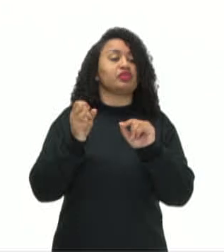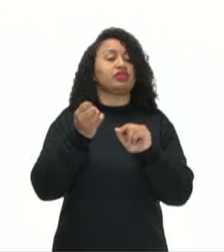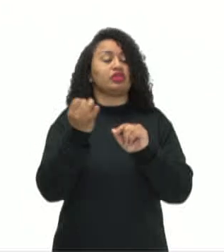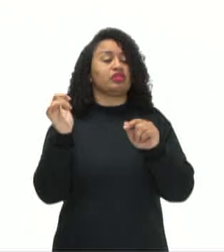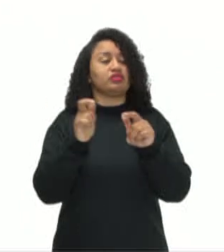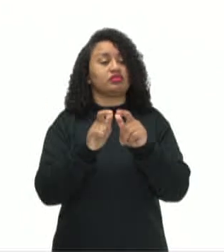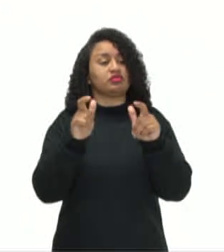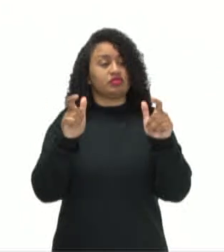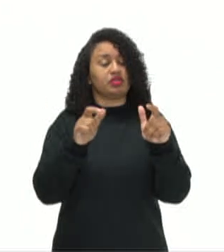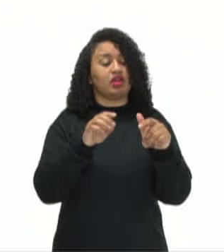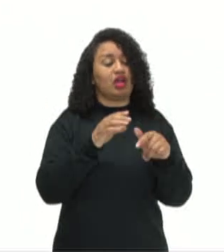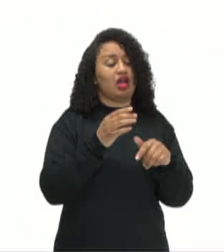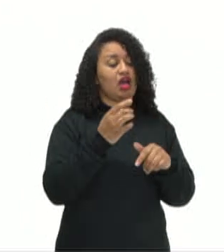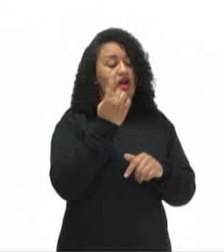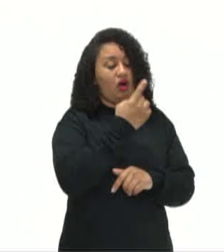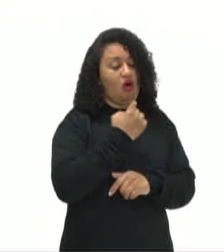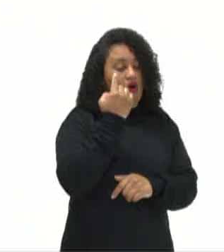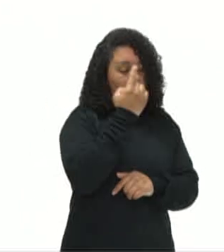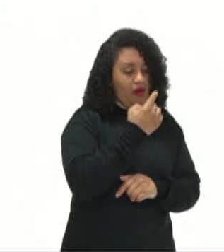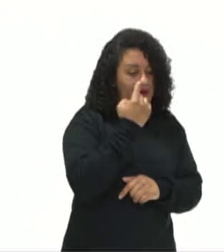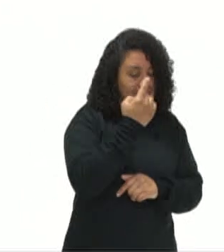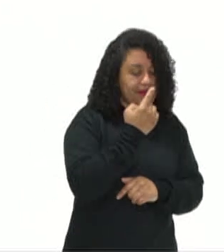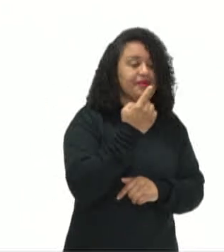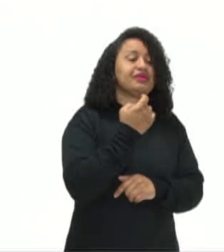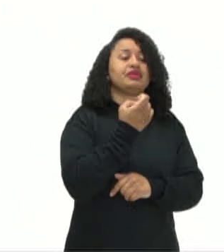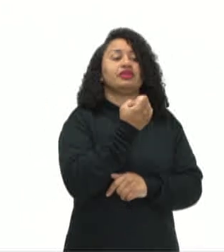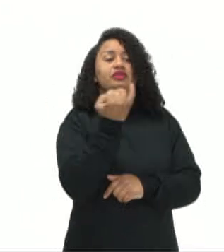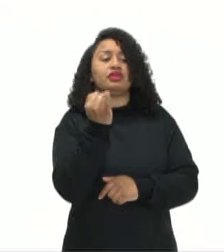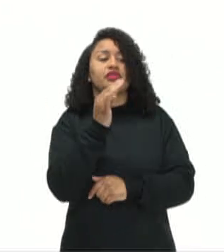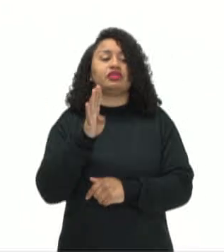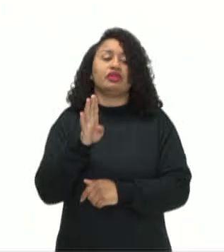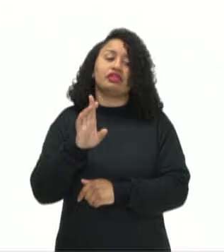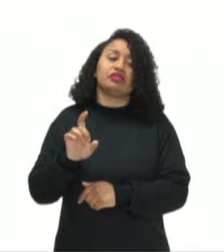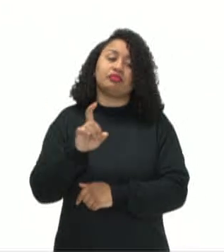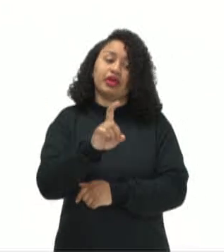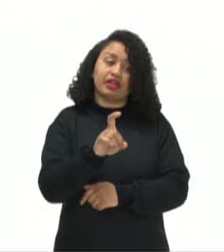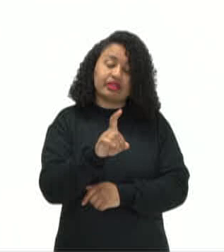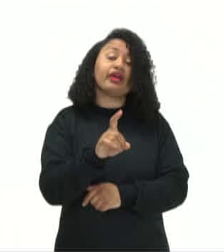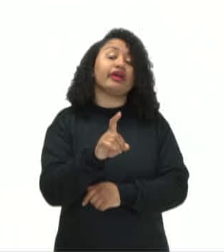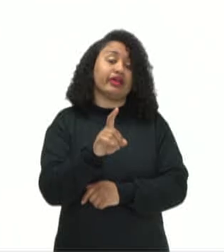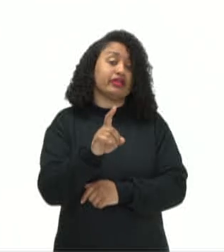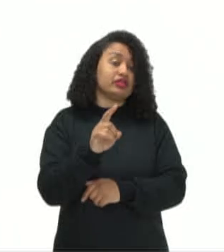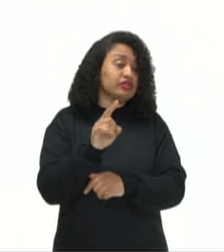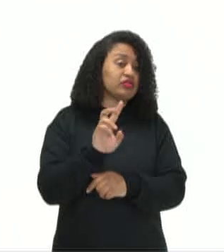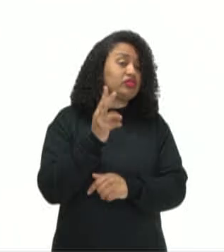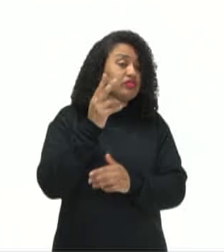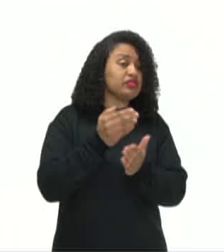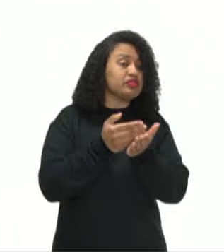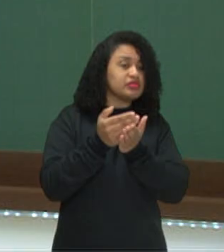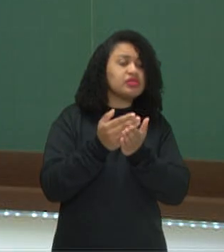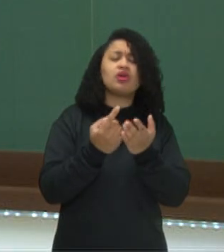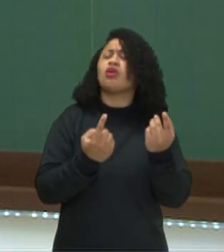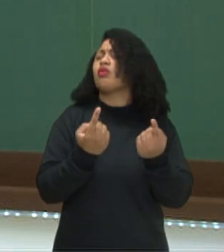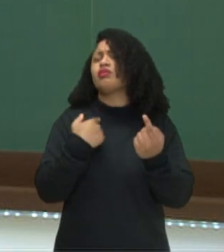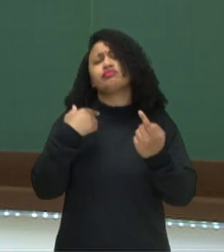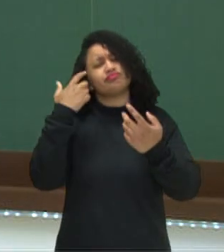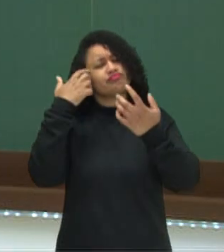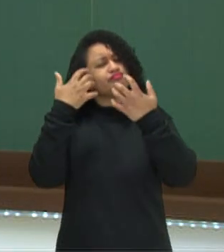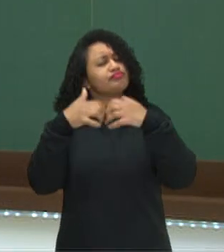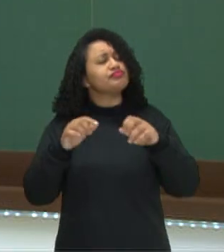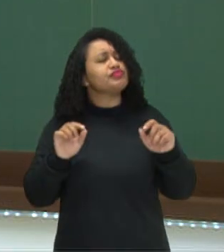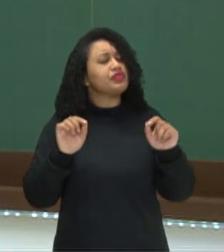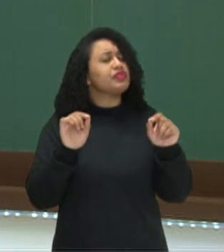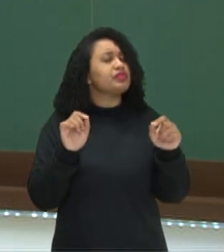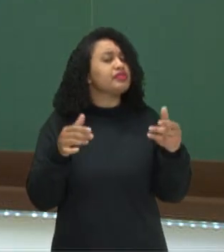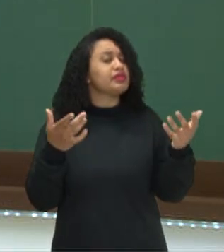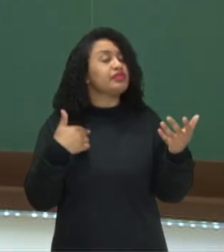proporção entre a quantidade de bactérias em determinada hora e o valor inicial? Qual é essa lógica?